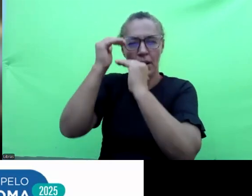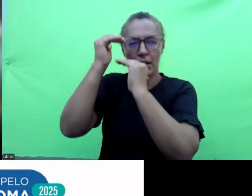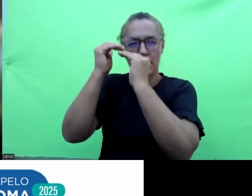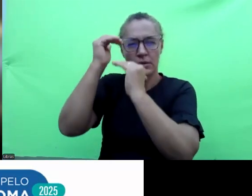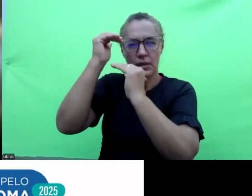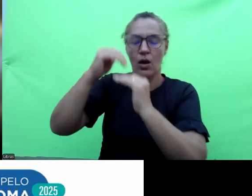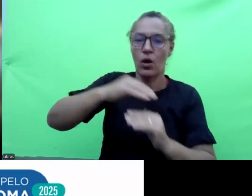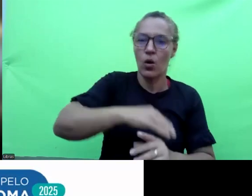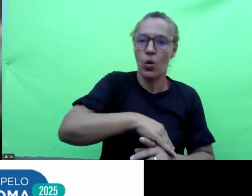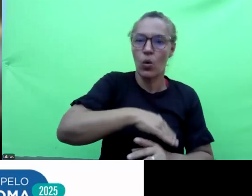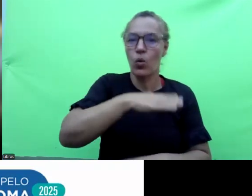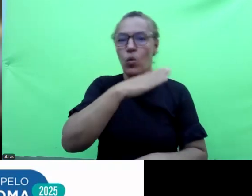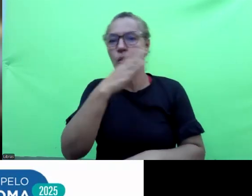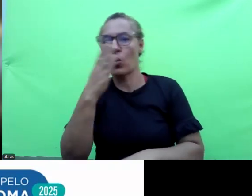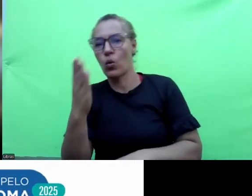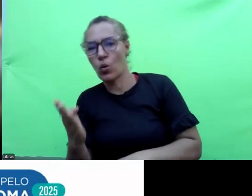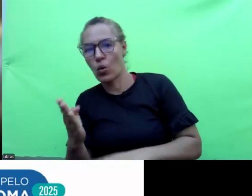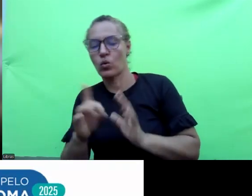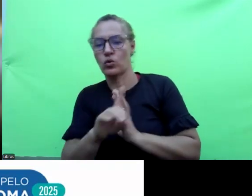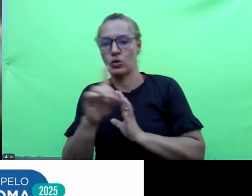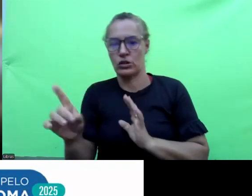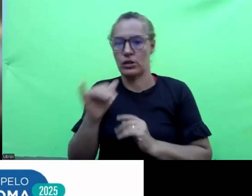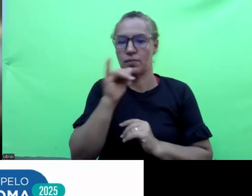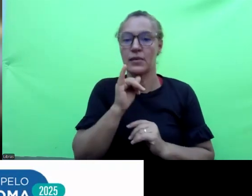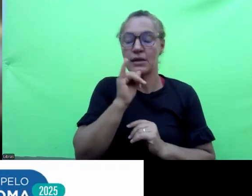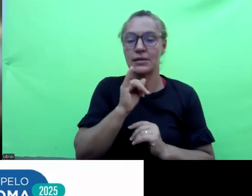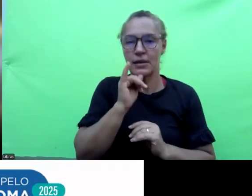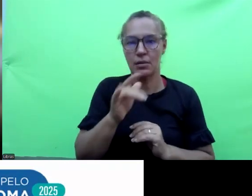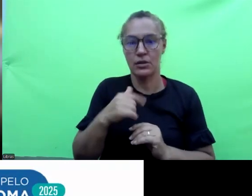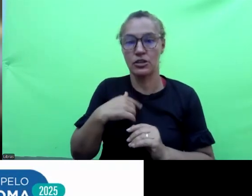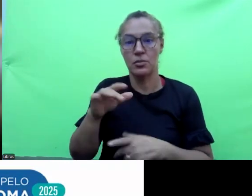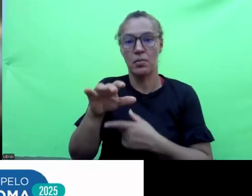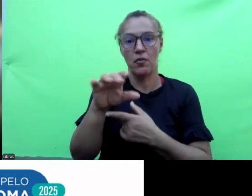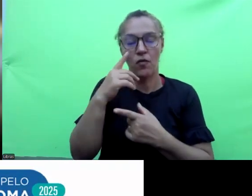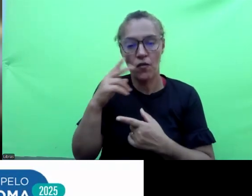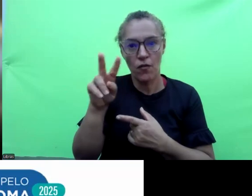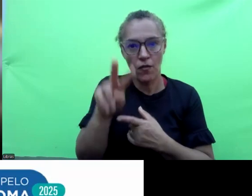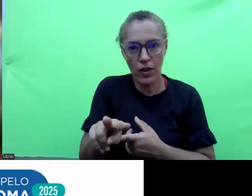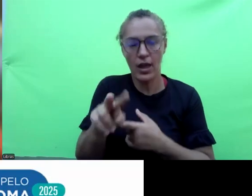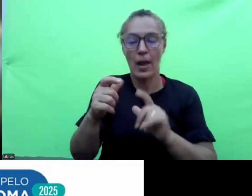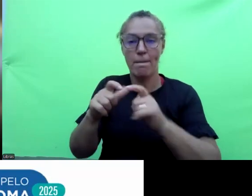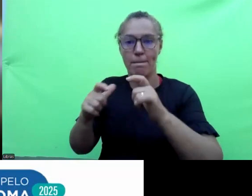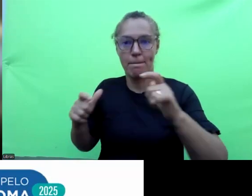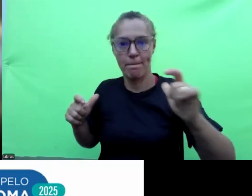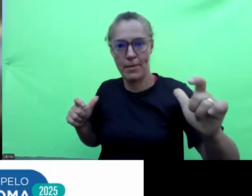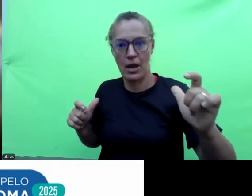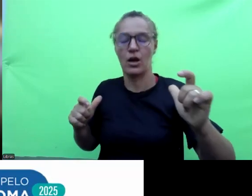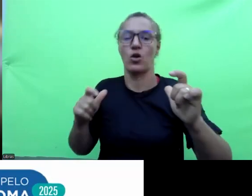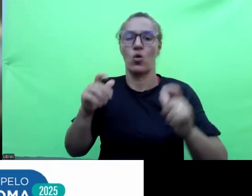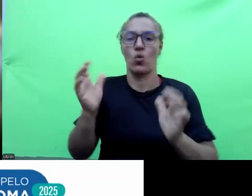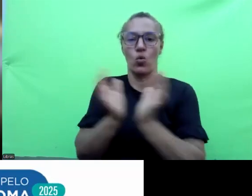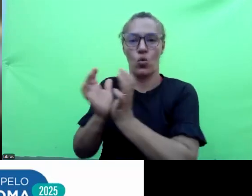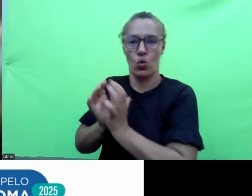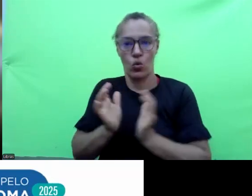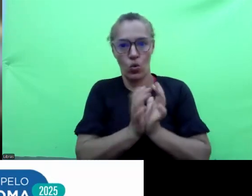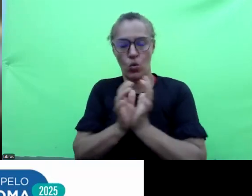né? Normalmente, se a gente pegar a maior parte da população, né, e investigando a questão do